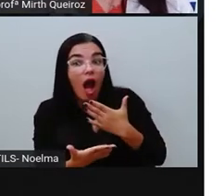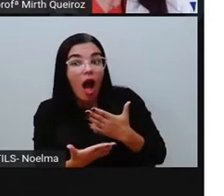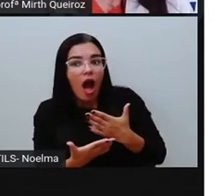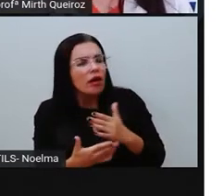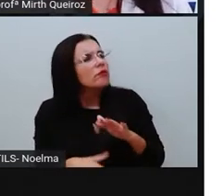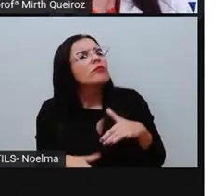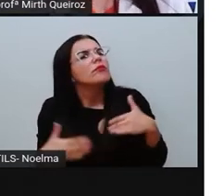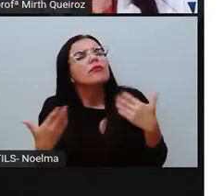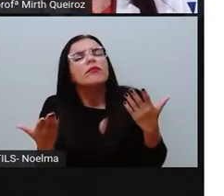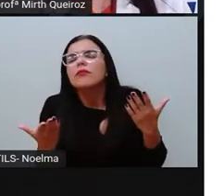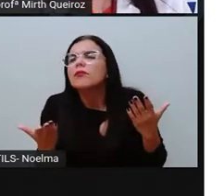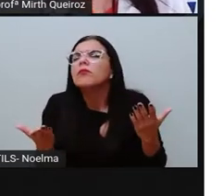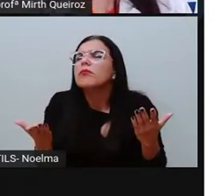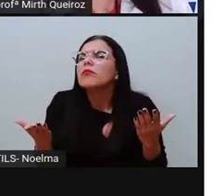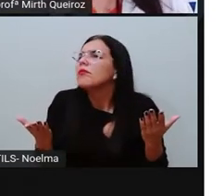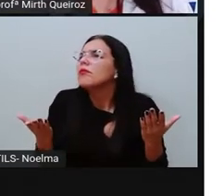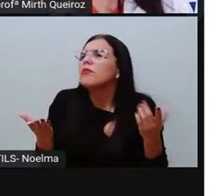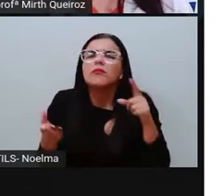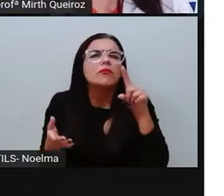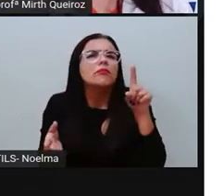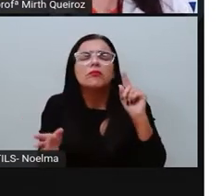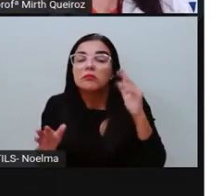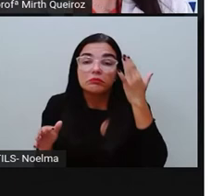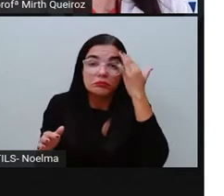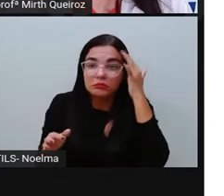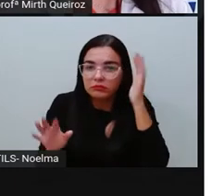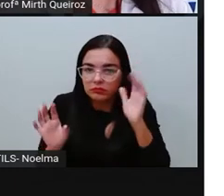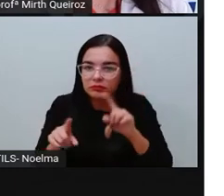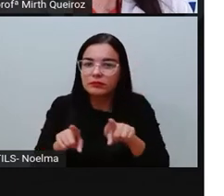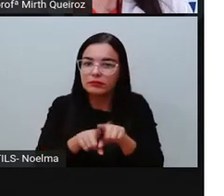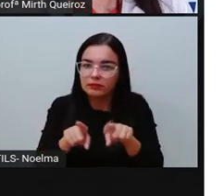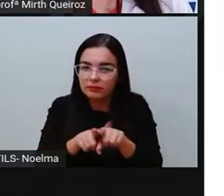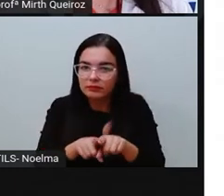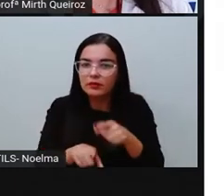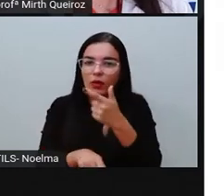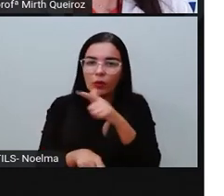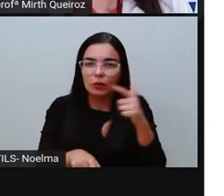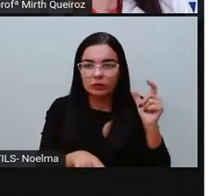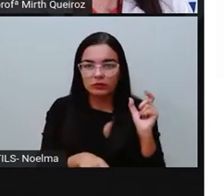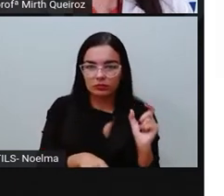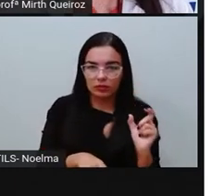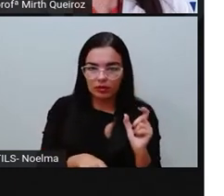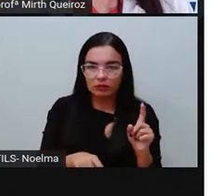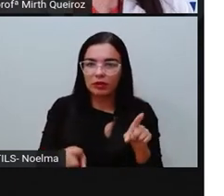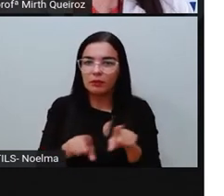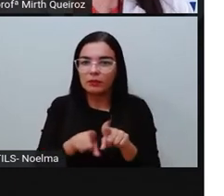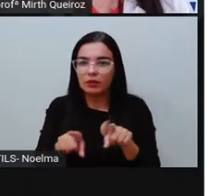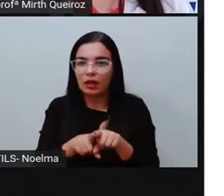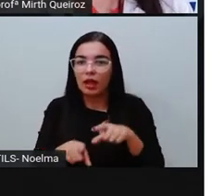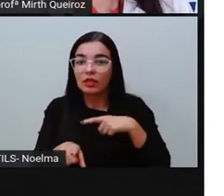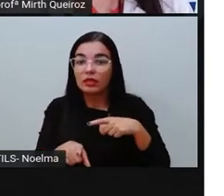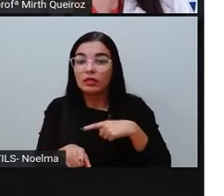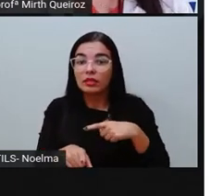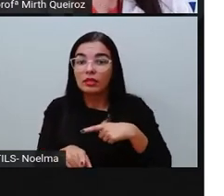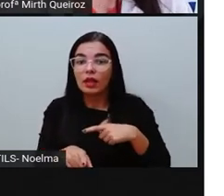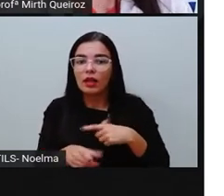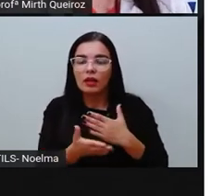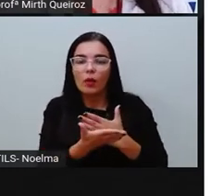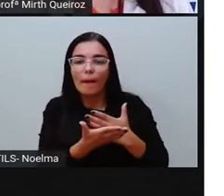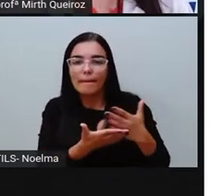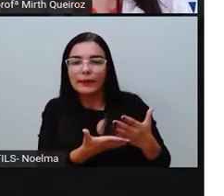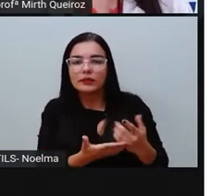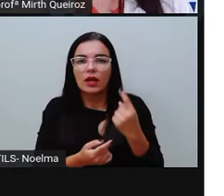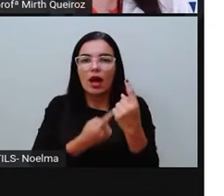AN, UM, entre outras. E também vai estar presente aí em iniciais de